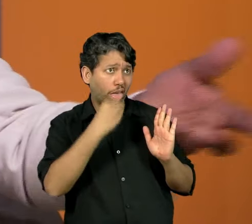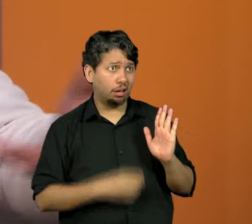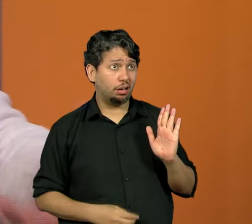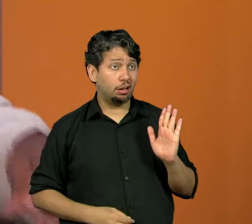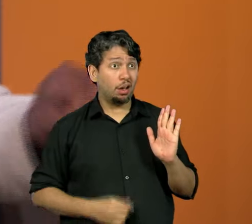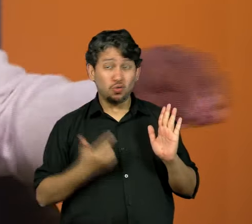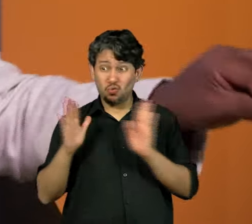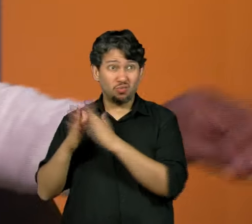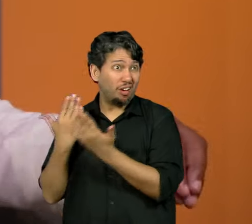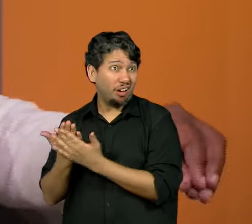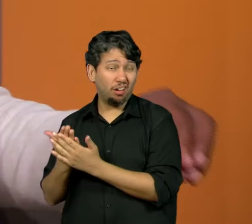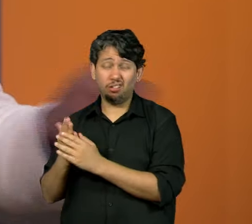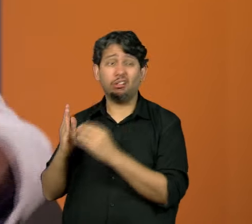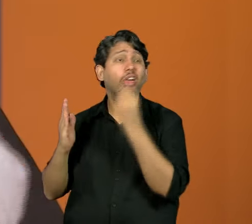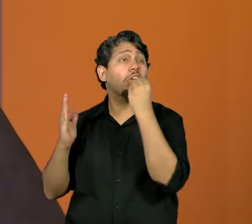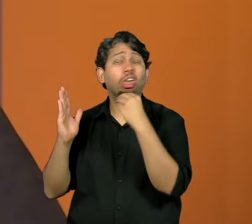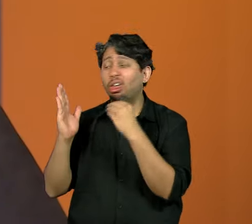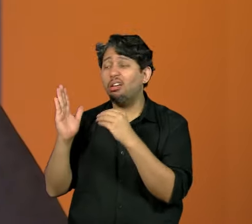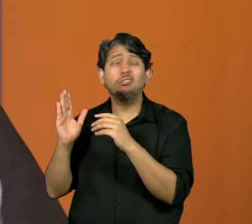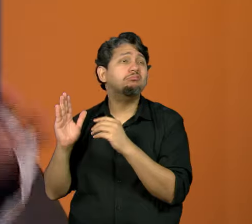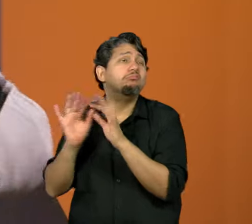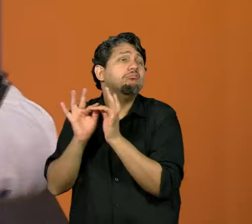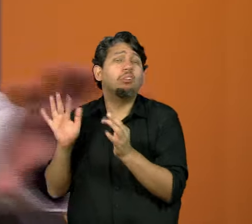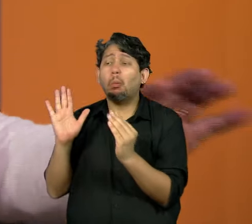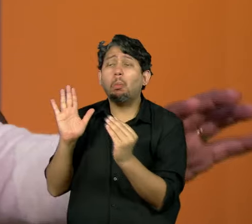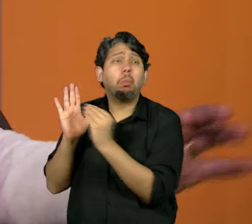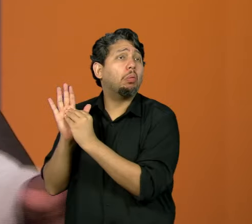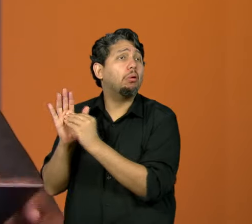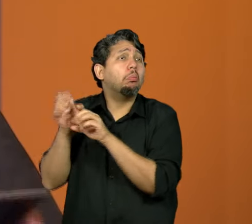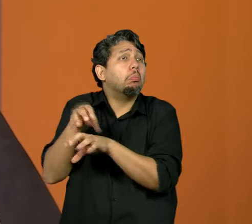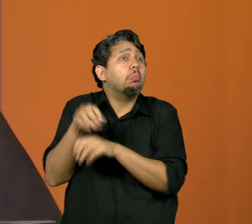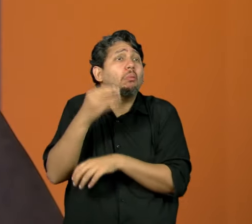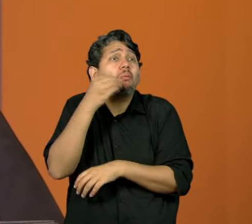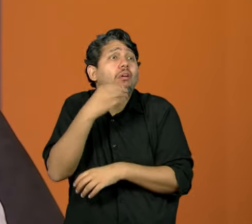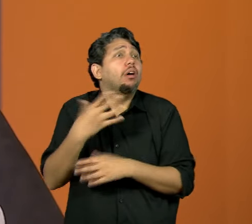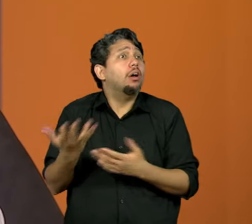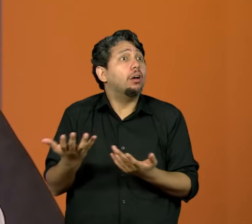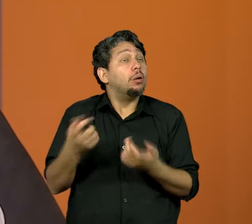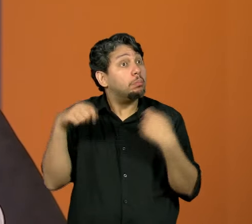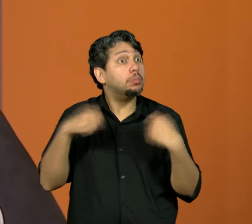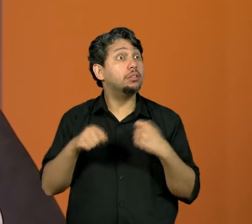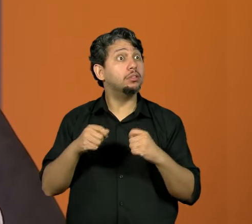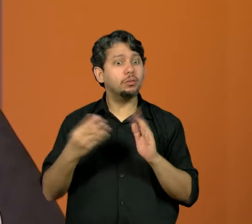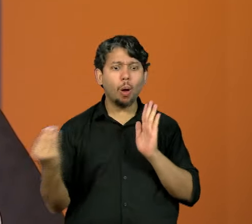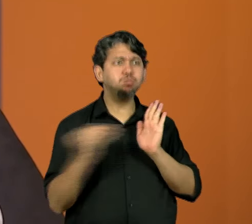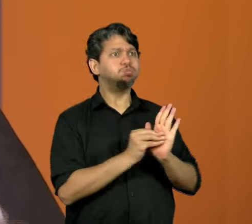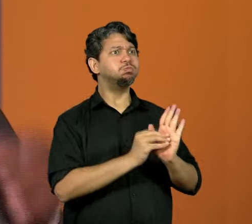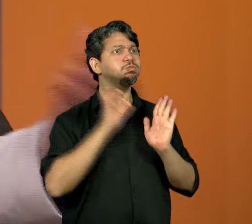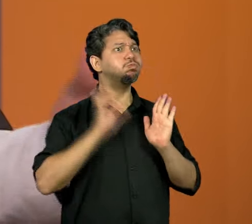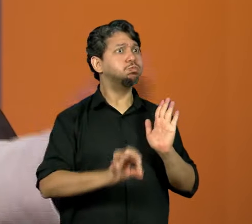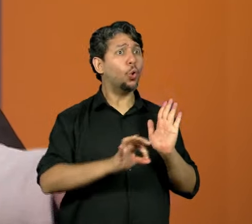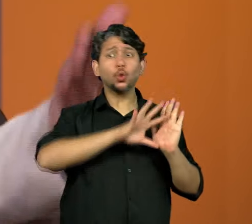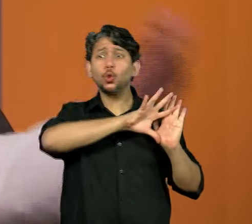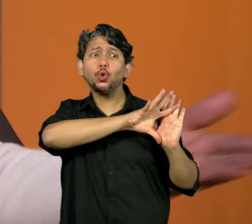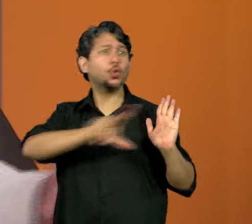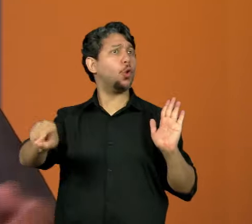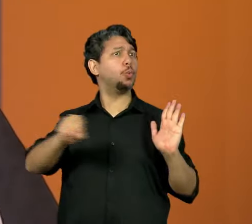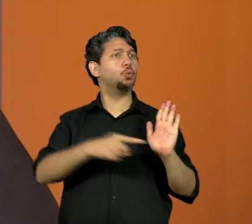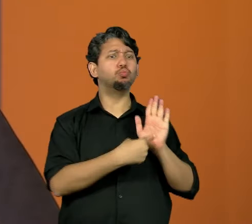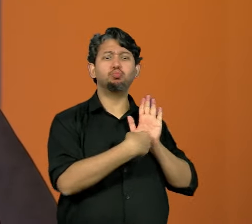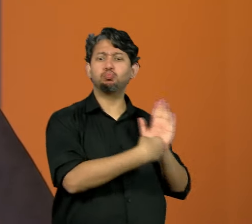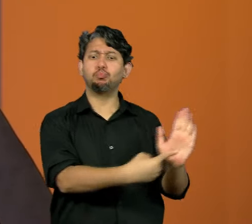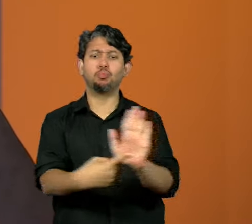forma diferente em cada um desses espaços. Se tivéssemos um currículo padrão de uma educação antirracista, você acha que isso seria